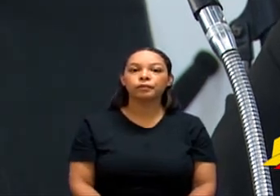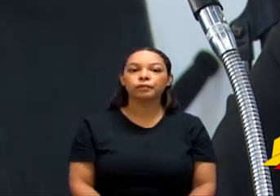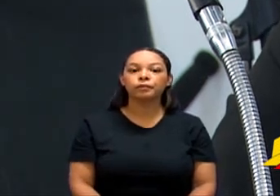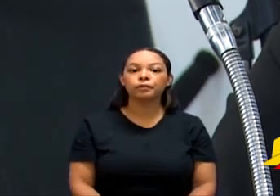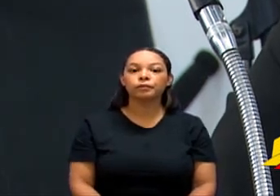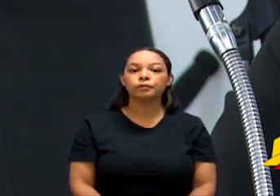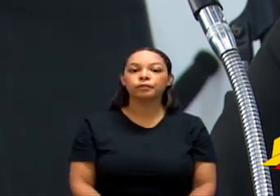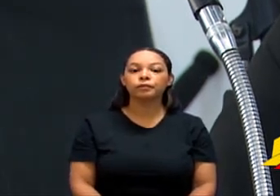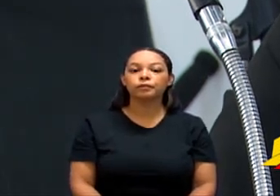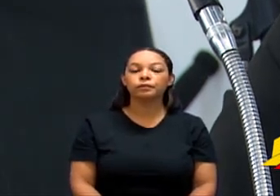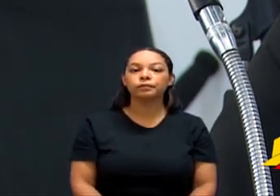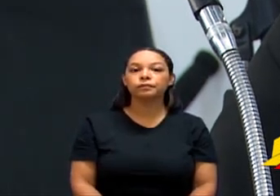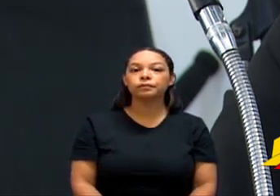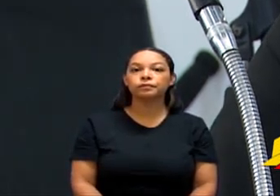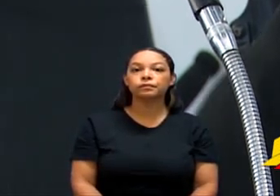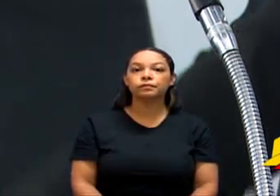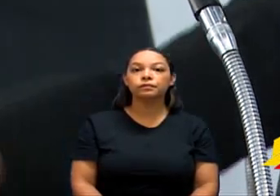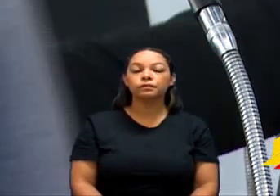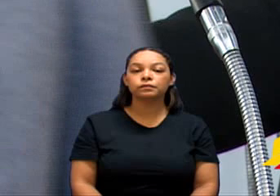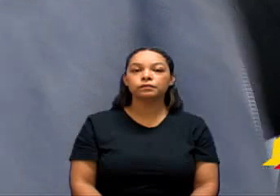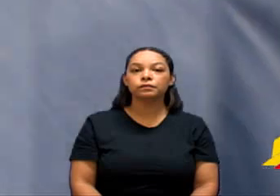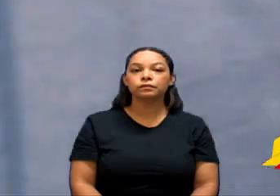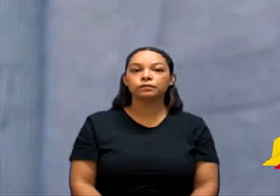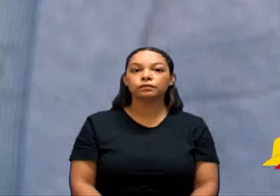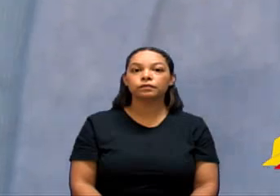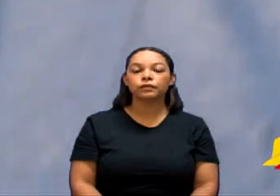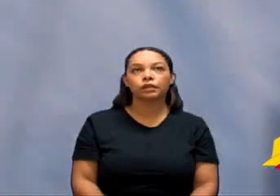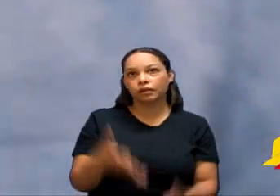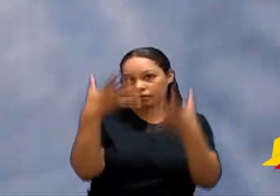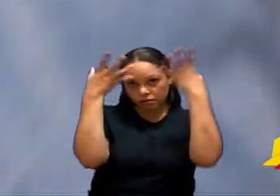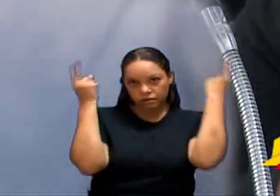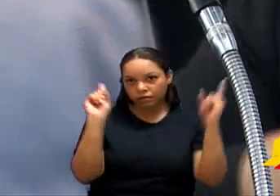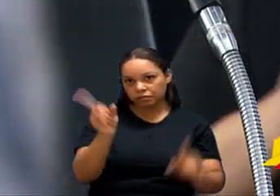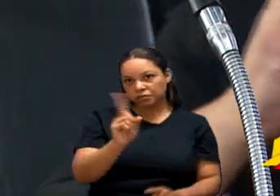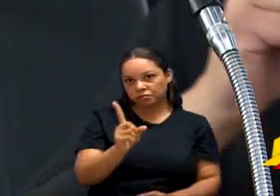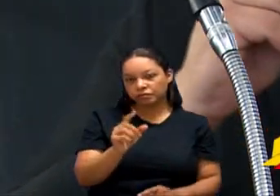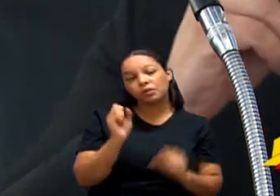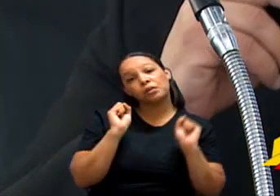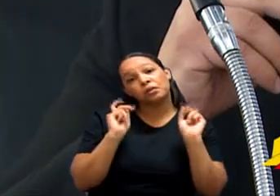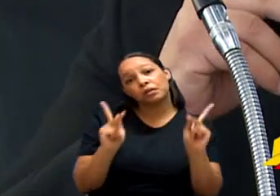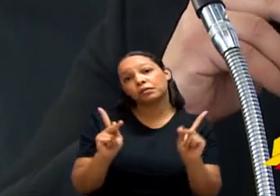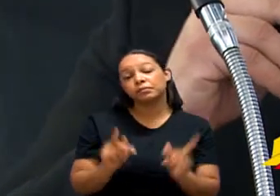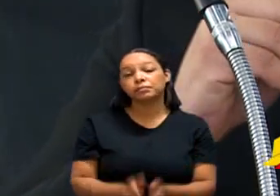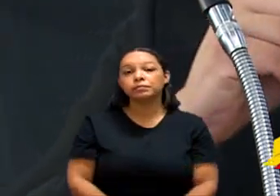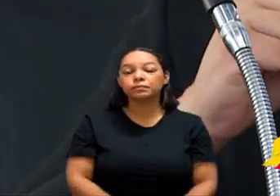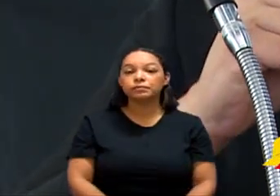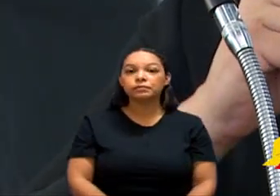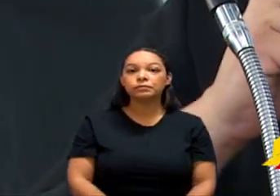Tá. Mas não está esquecido, então, tá? Está caminhando. Tá bom. Vamos conversar.